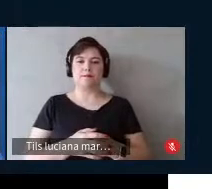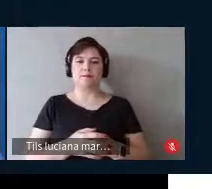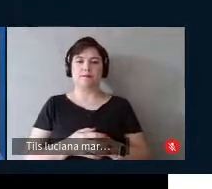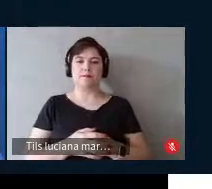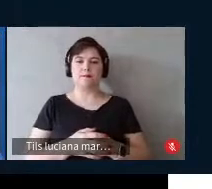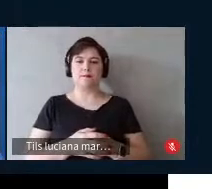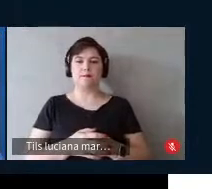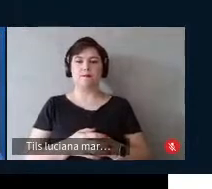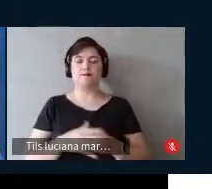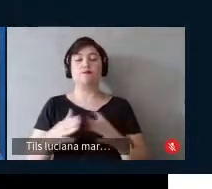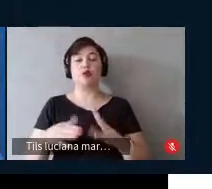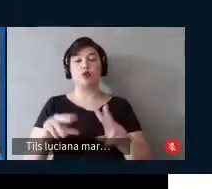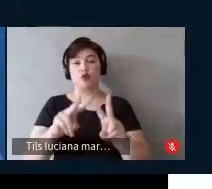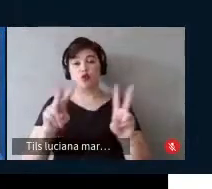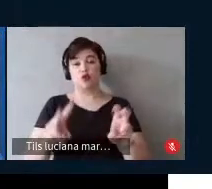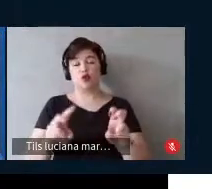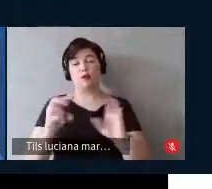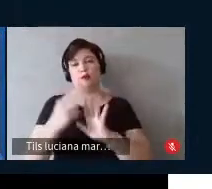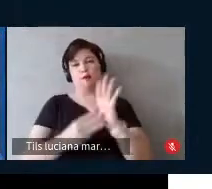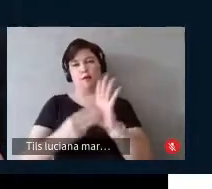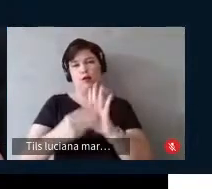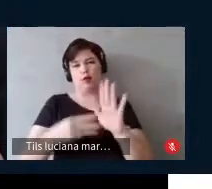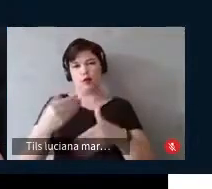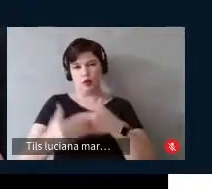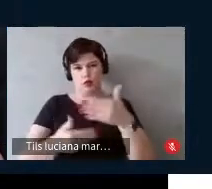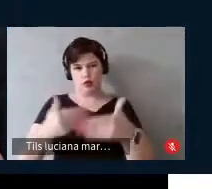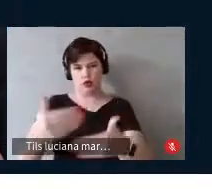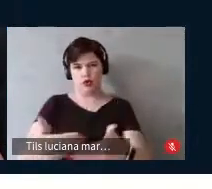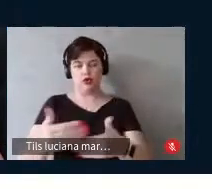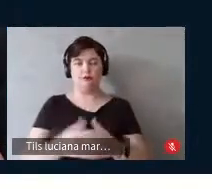Em relação ao percurso metodológico,